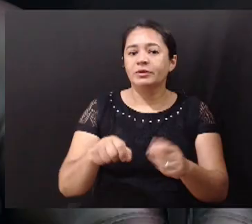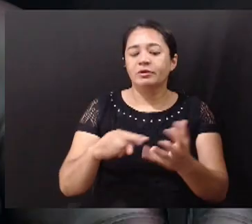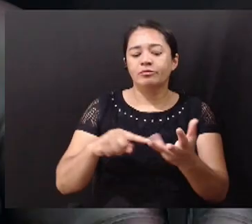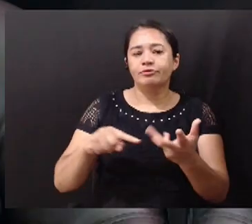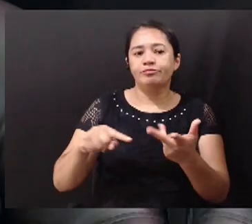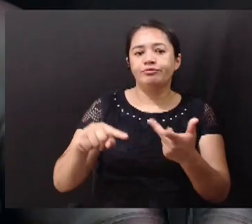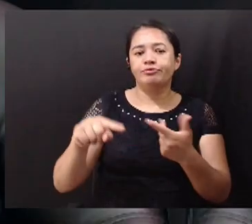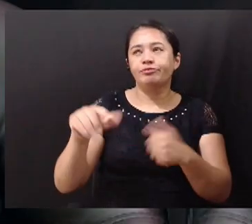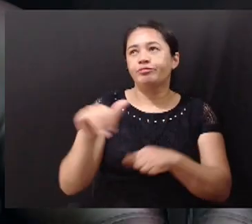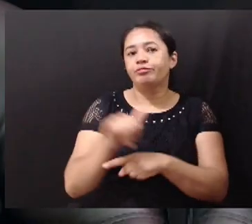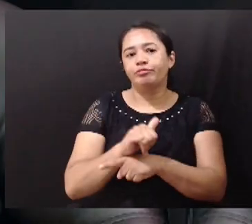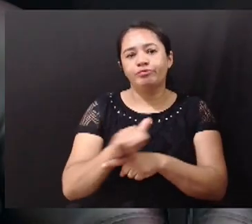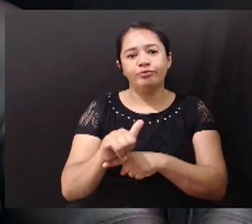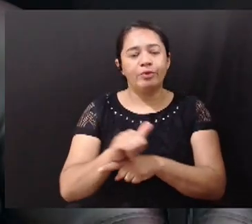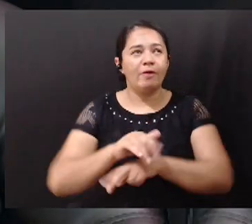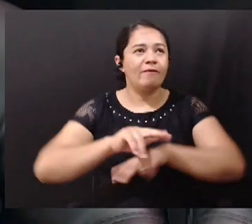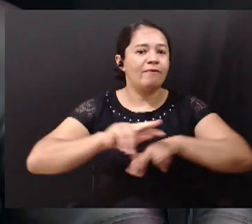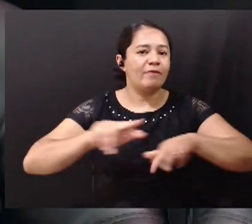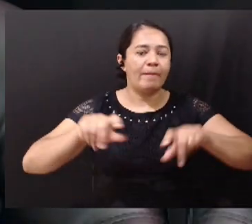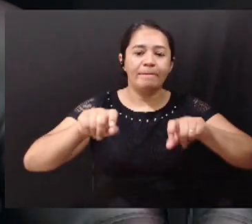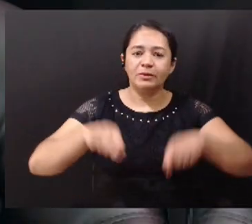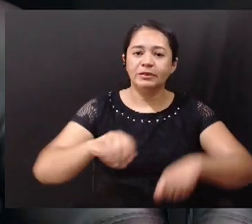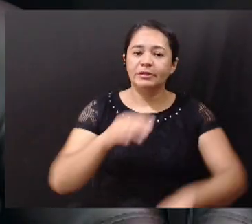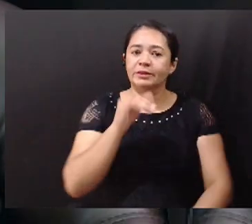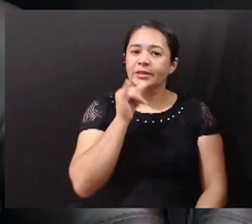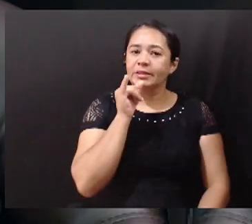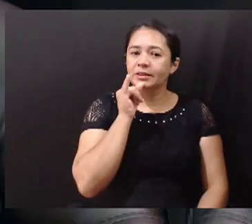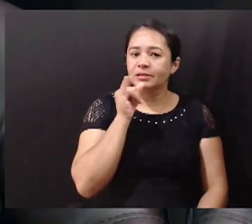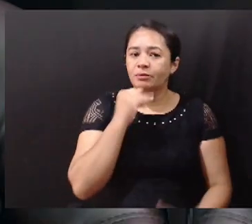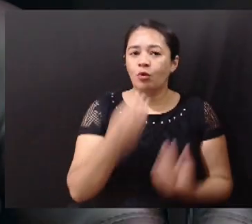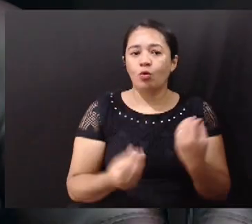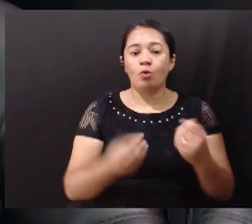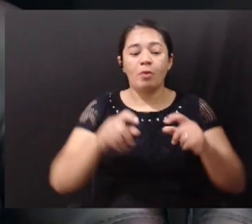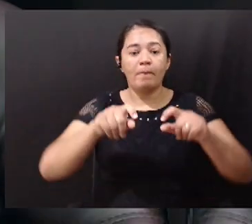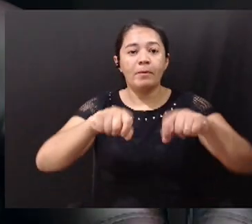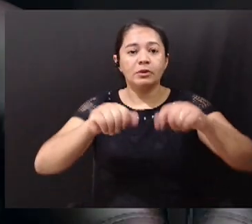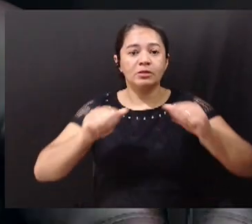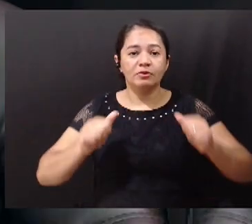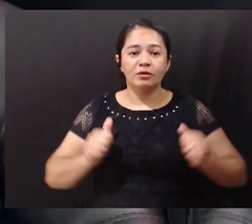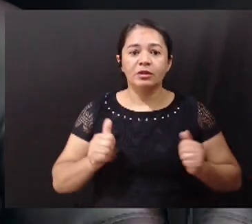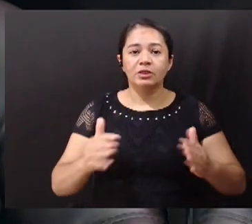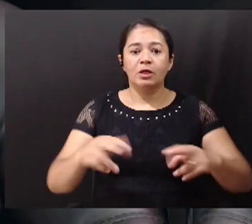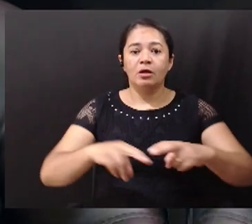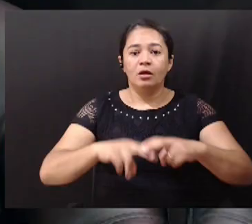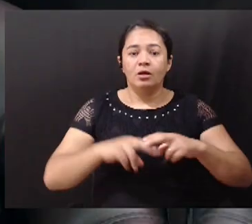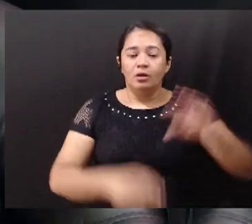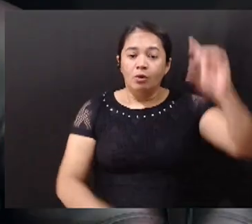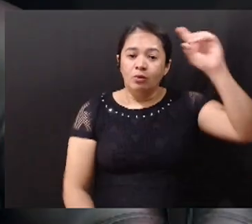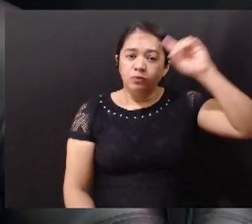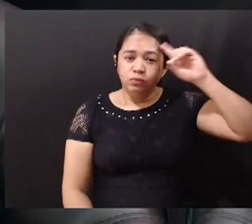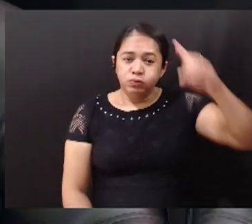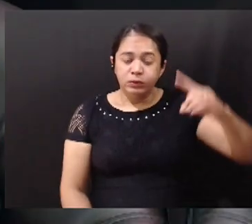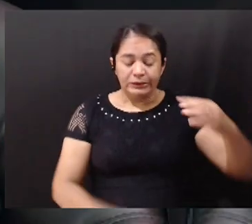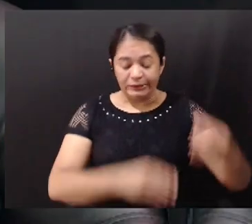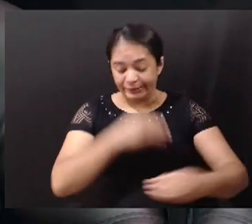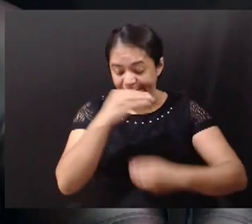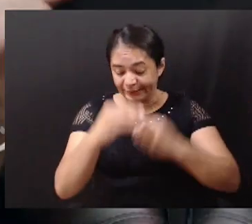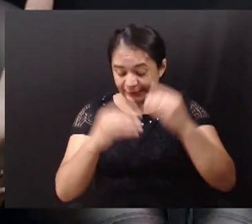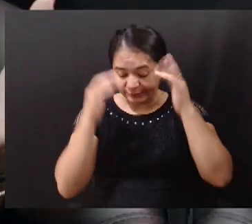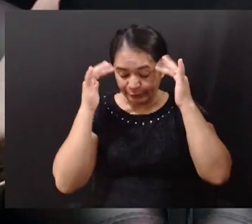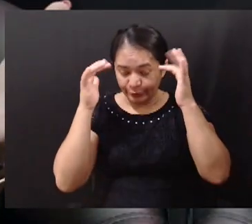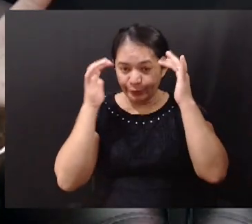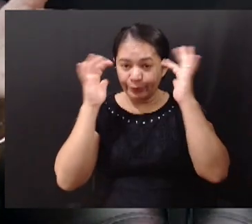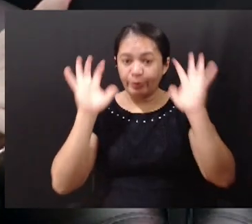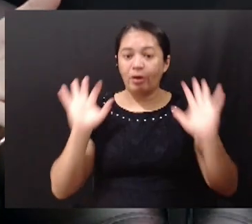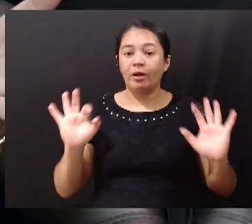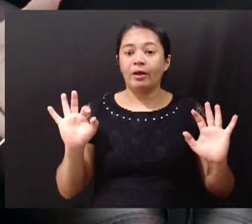né? A gente pode dar exemplos de como a gente pode agir diante do cotidiano que ficou atribulado, ficou um caos, porque